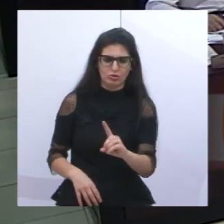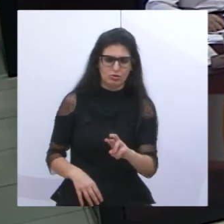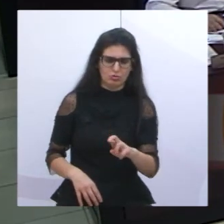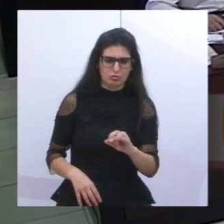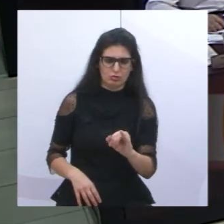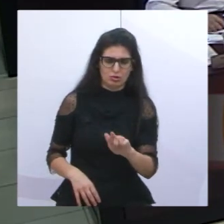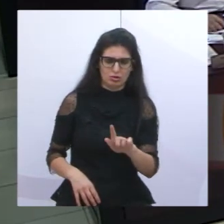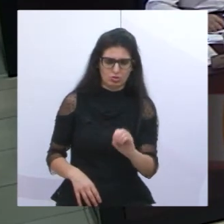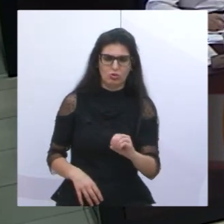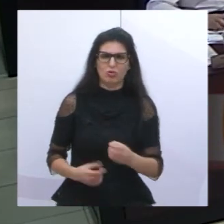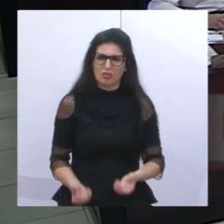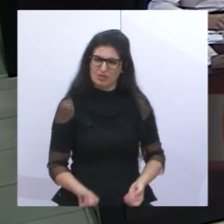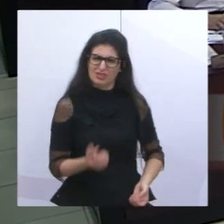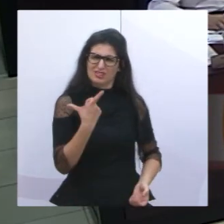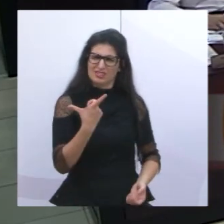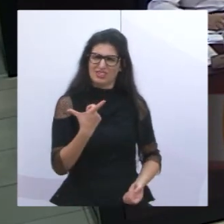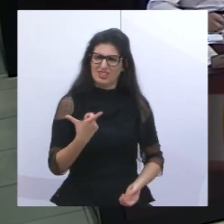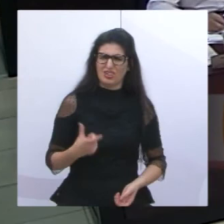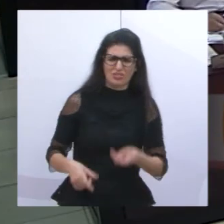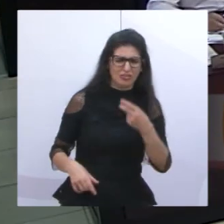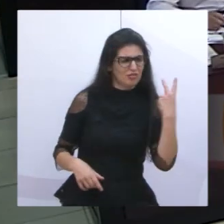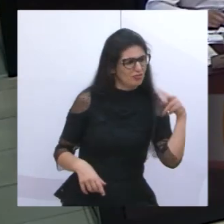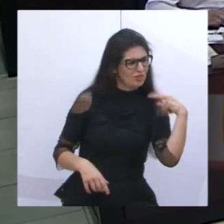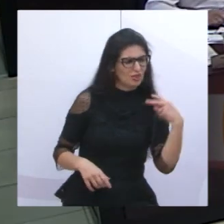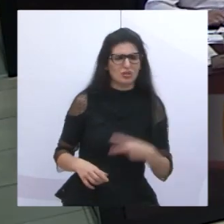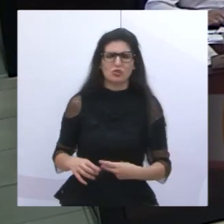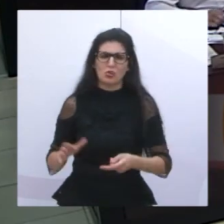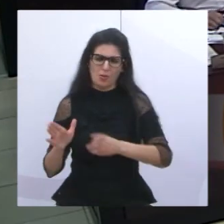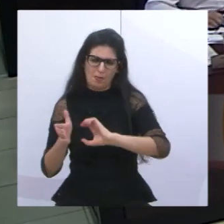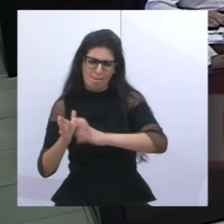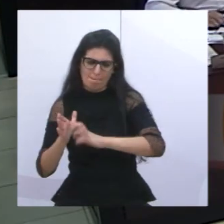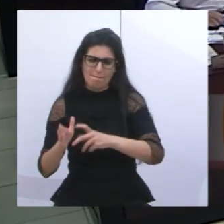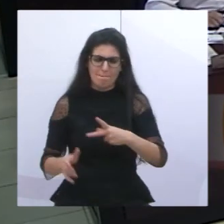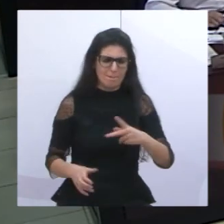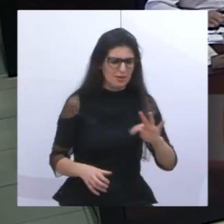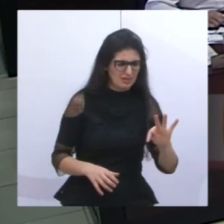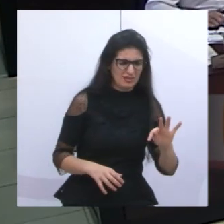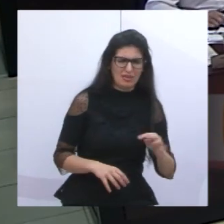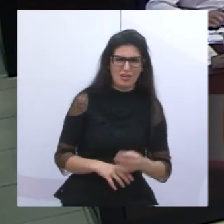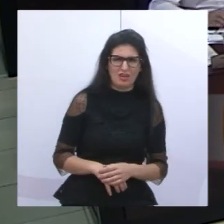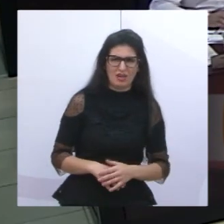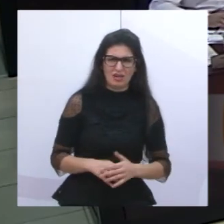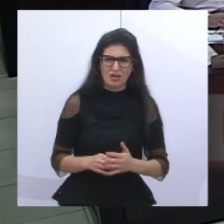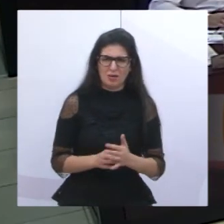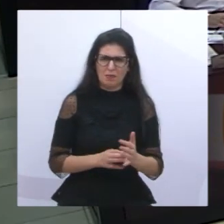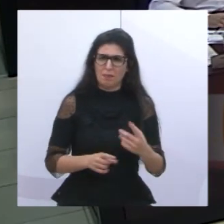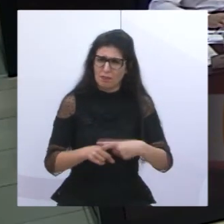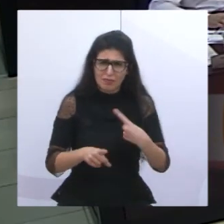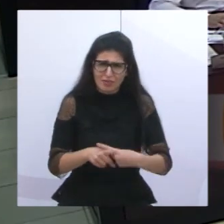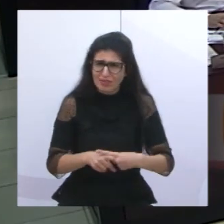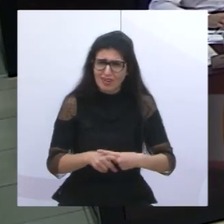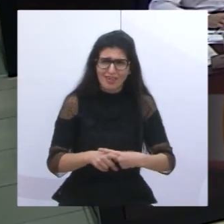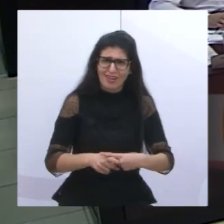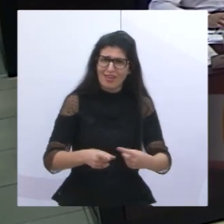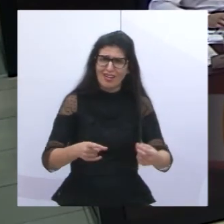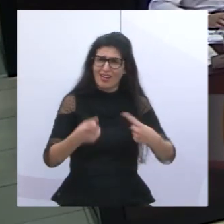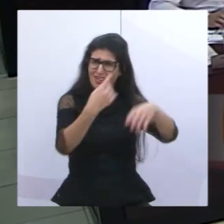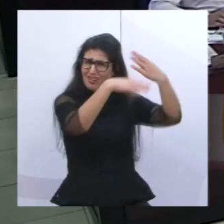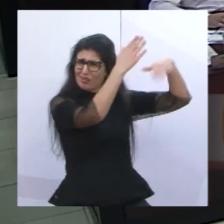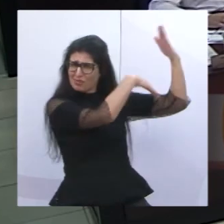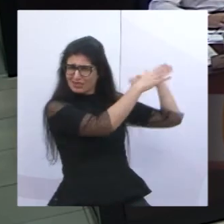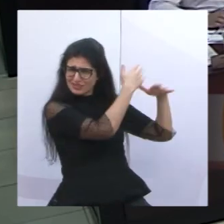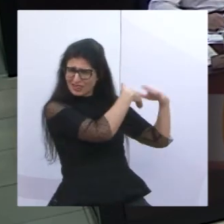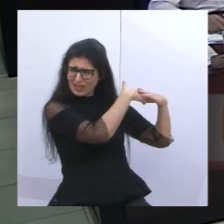muito estranho o vereador do PT vir aqui falar da falta de remédio, falta de médicos, sendo que foi eles que desmontaram a rede básica de saúde com o programa Mais